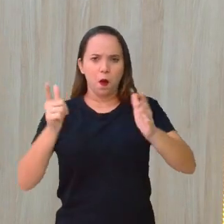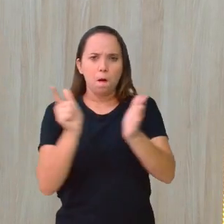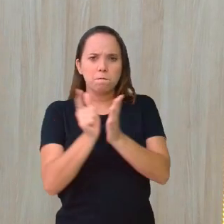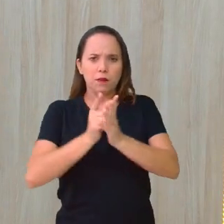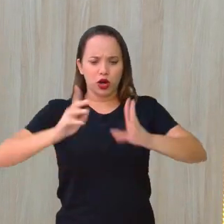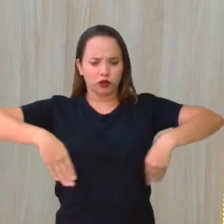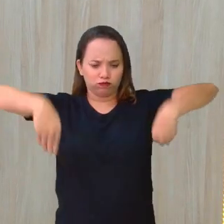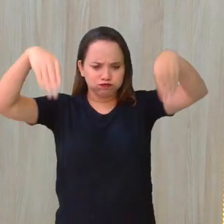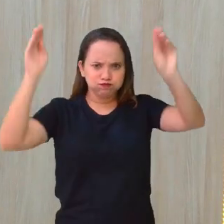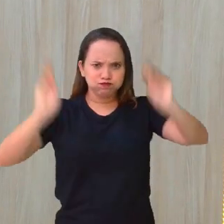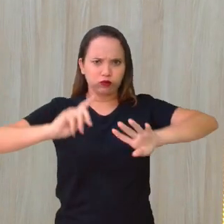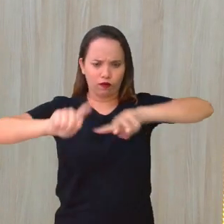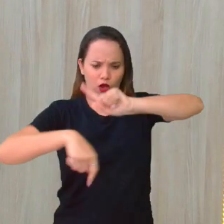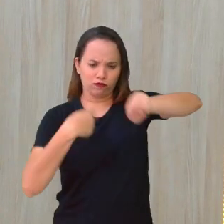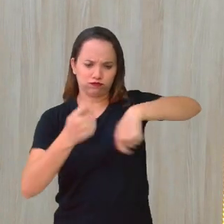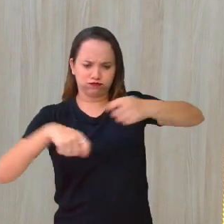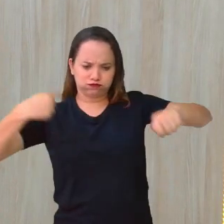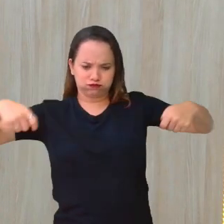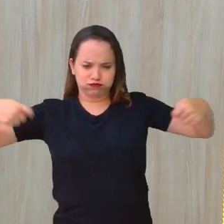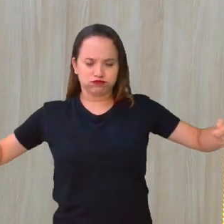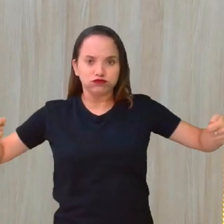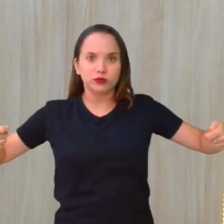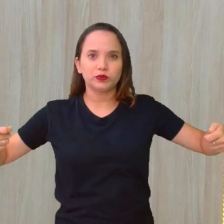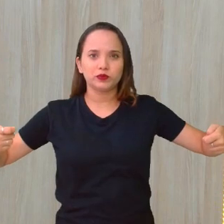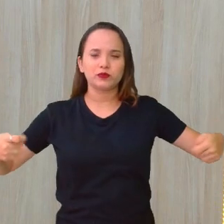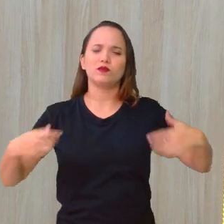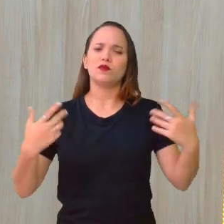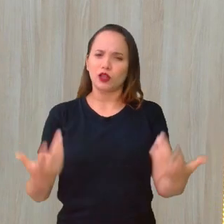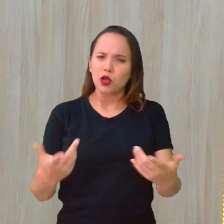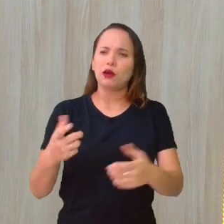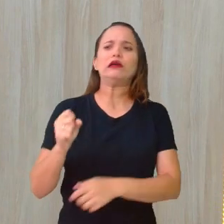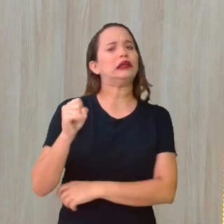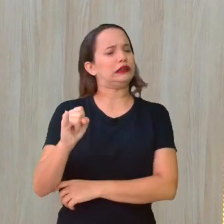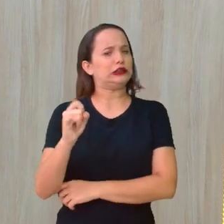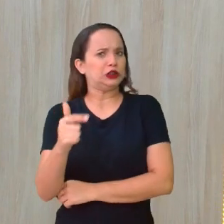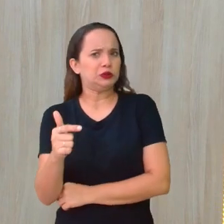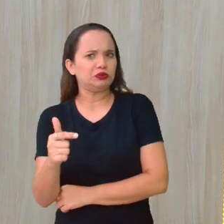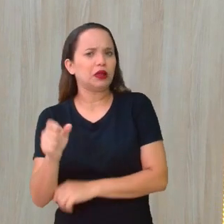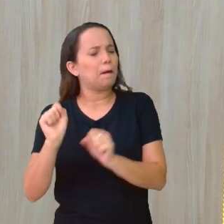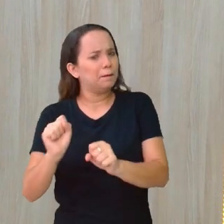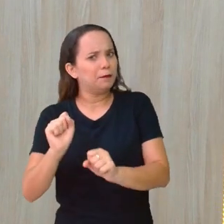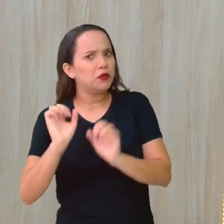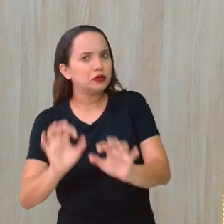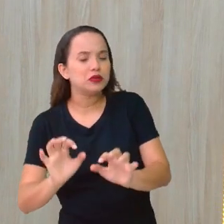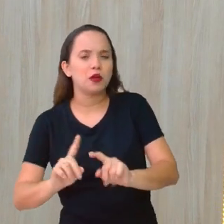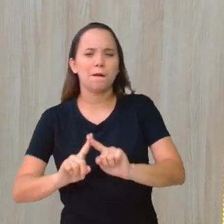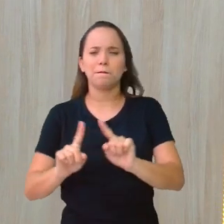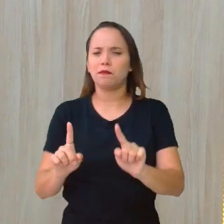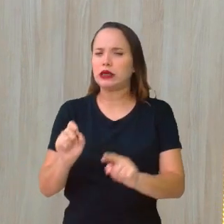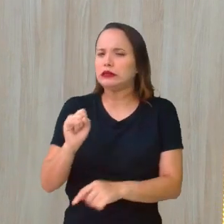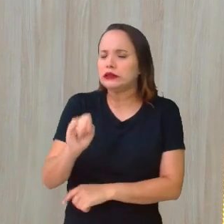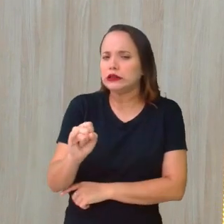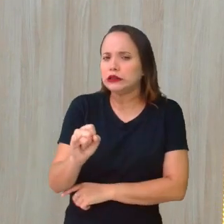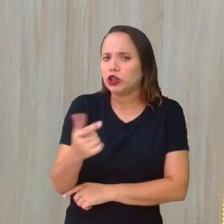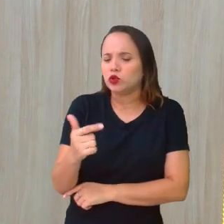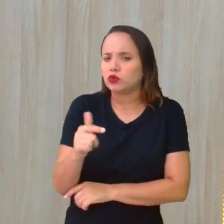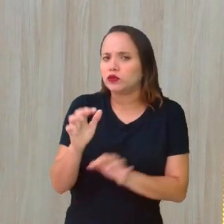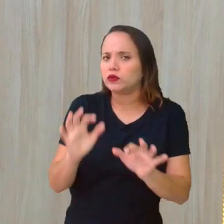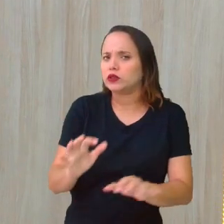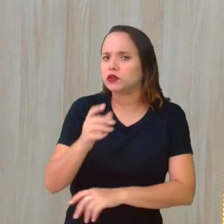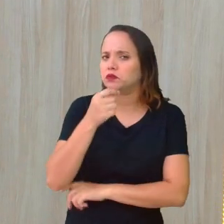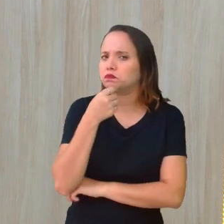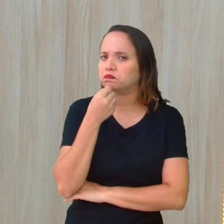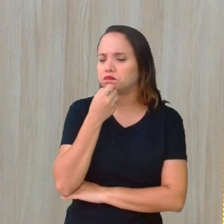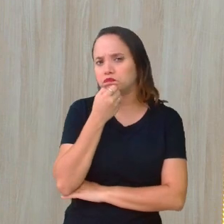esse prato viradinho ali na panela, não é? Quem não tem cuscuzeira faz isso. Mas e se a gente não fizer esse passo a passo